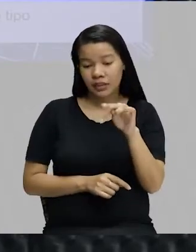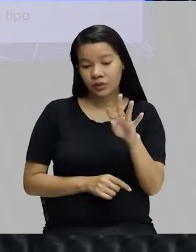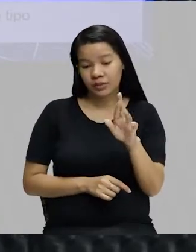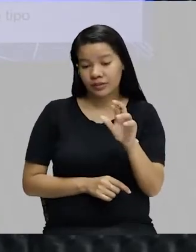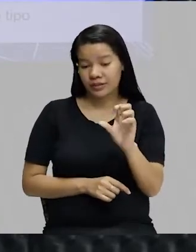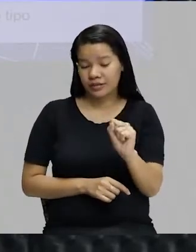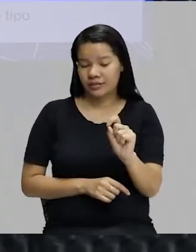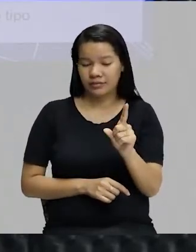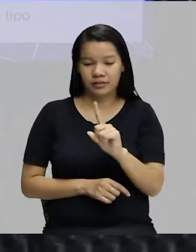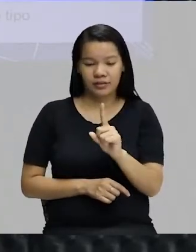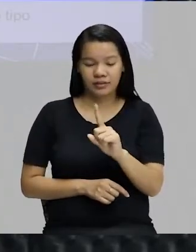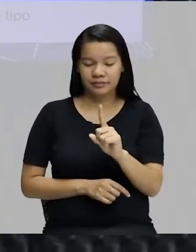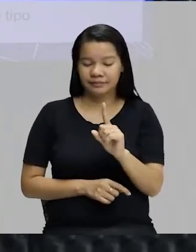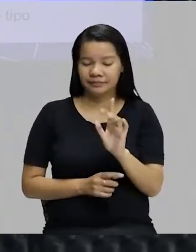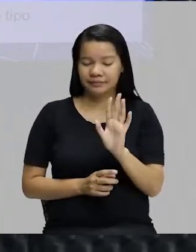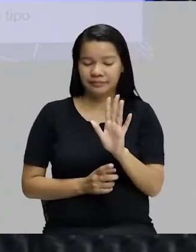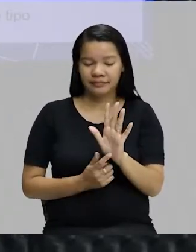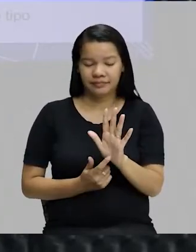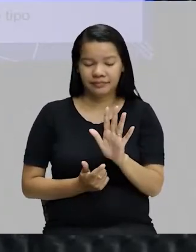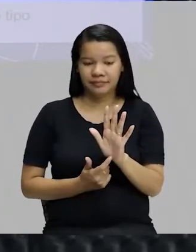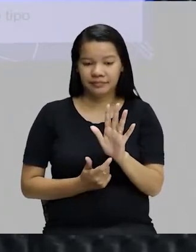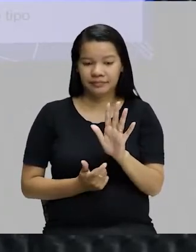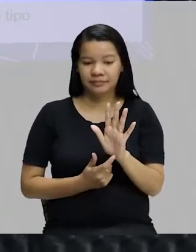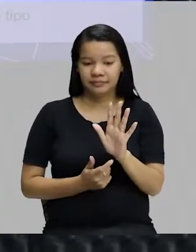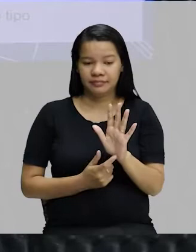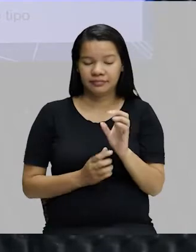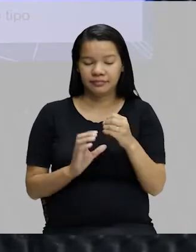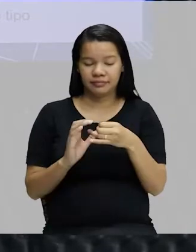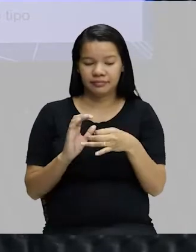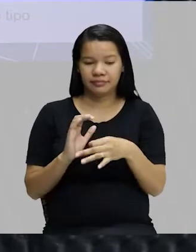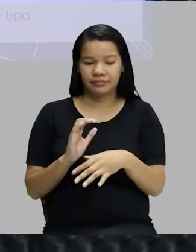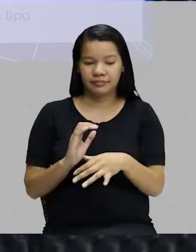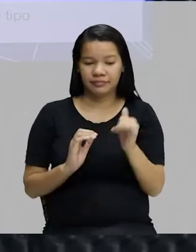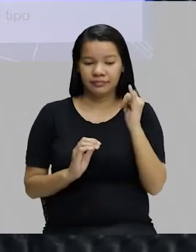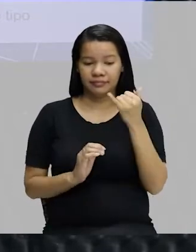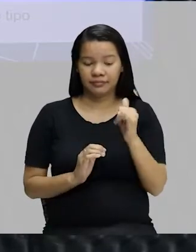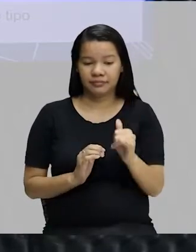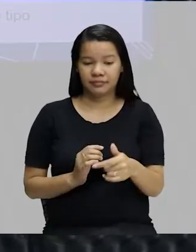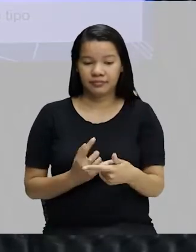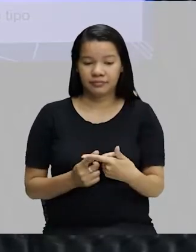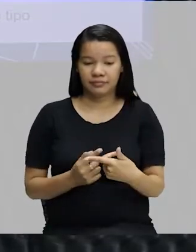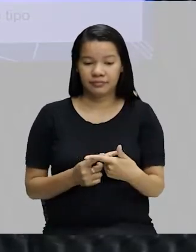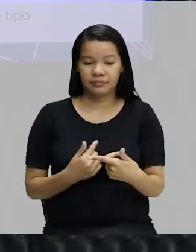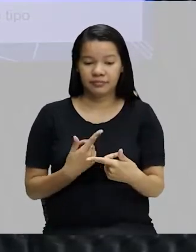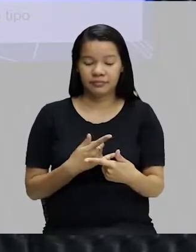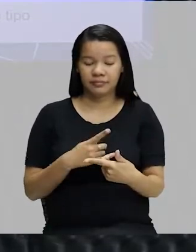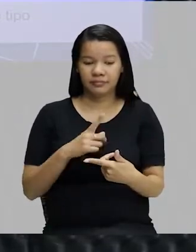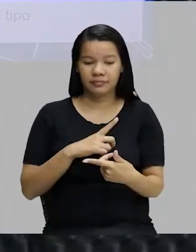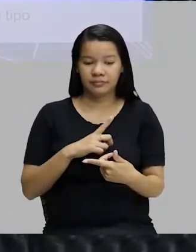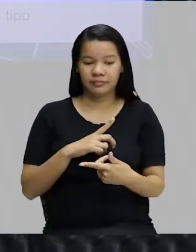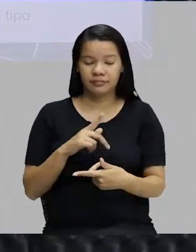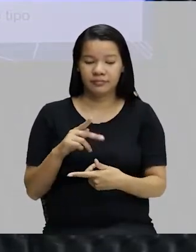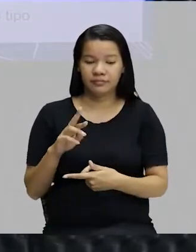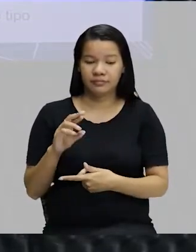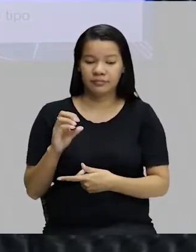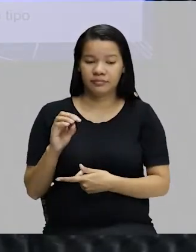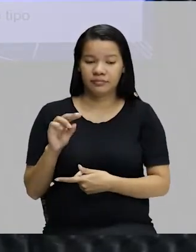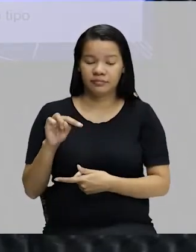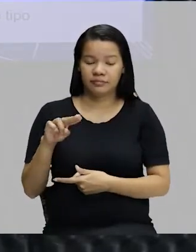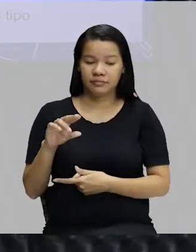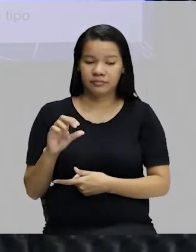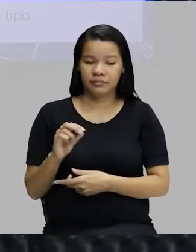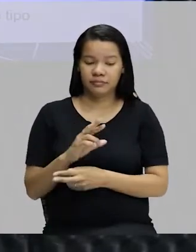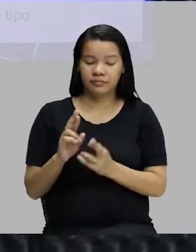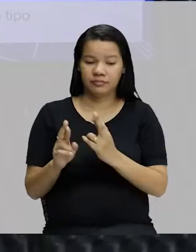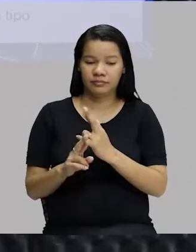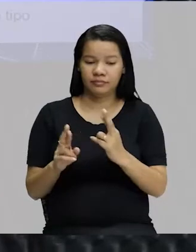neutras. Elas vão apresentar um caráter elétrico. Por quê? Porque nós vamos ter prótons envolvidos. E